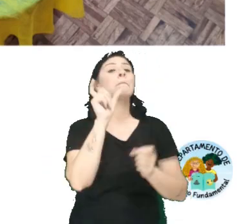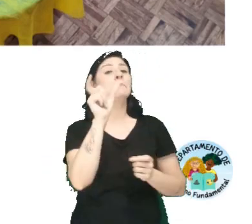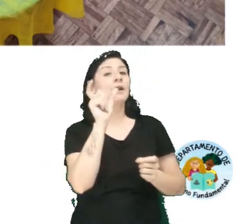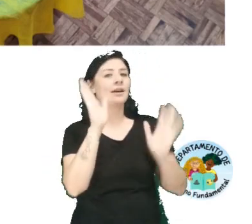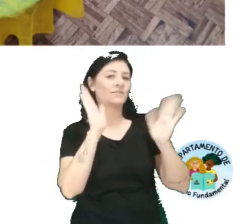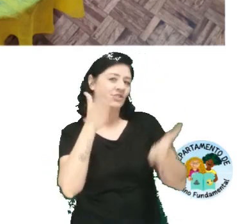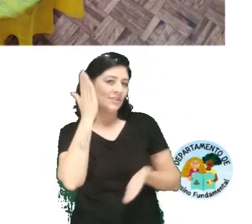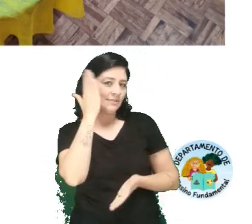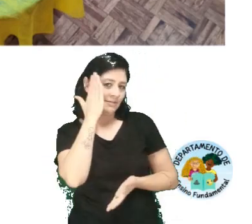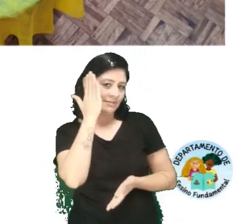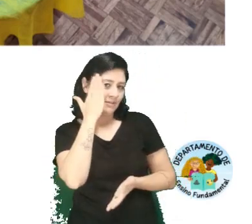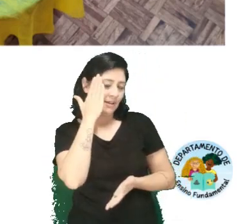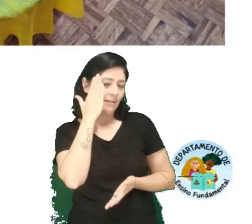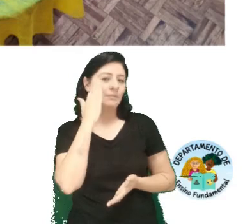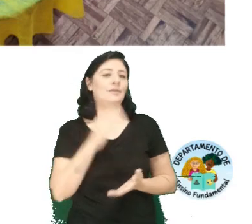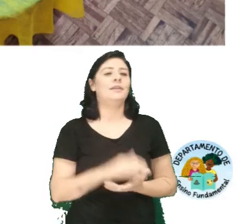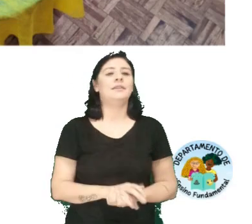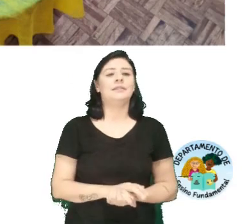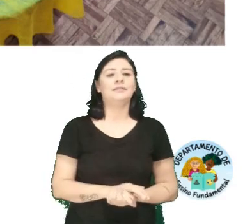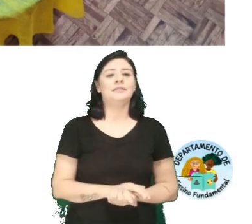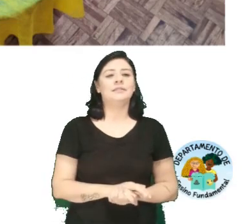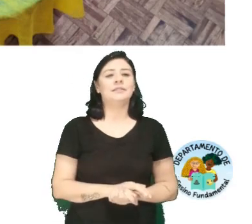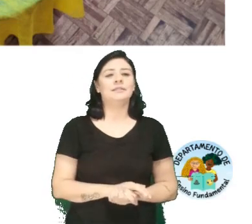elas já conheciam.